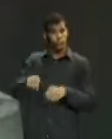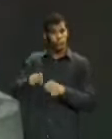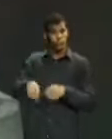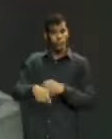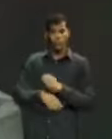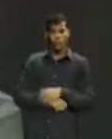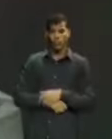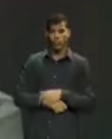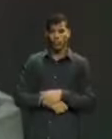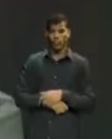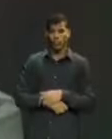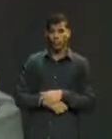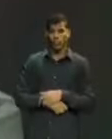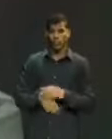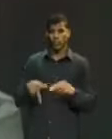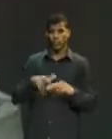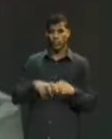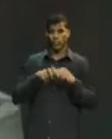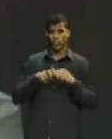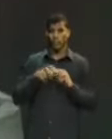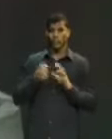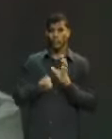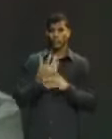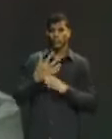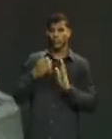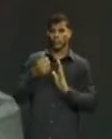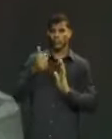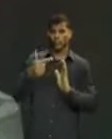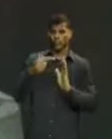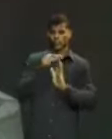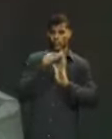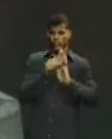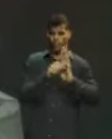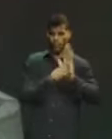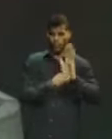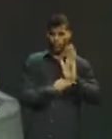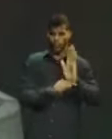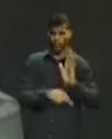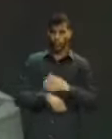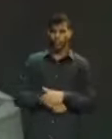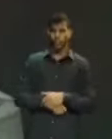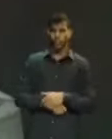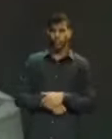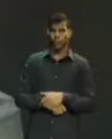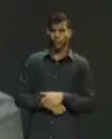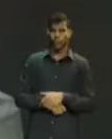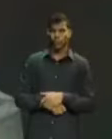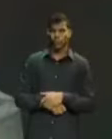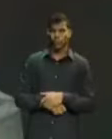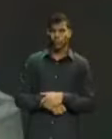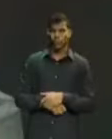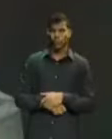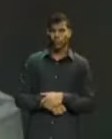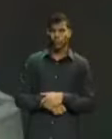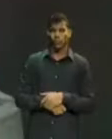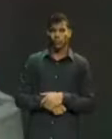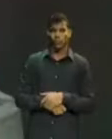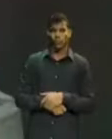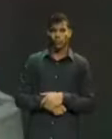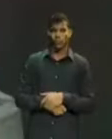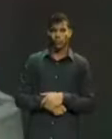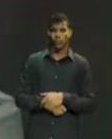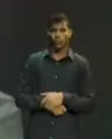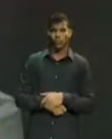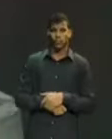nós estabelecemos 12 indicadores que geram 12 recomendações que, ao